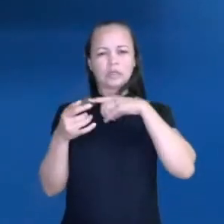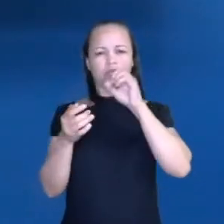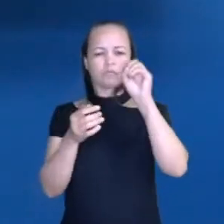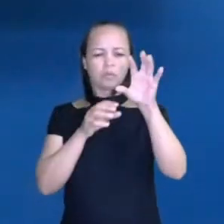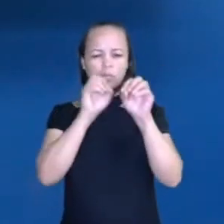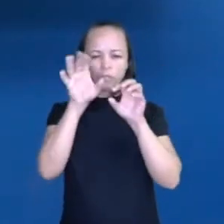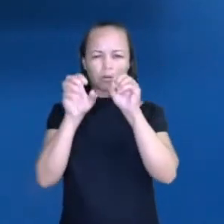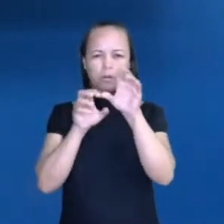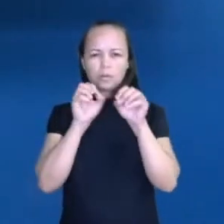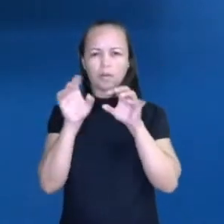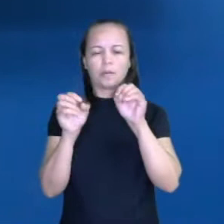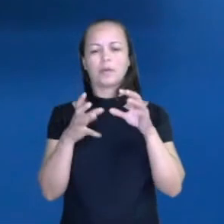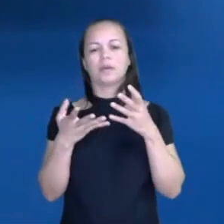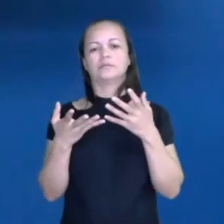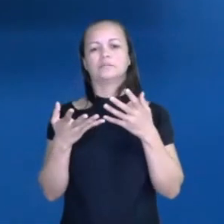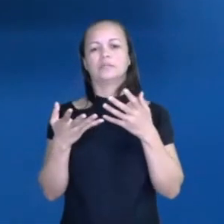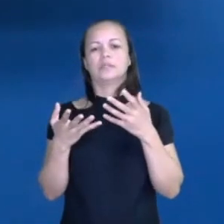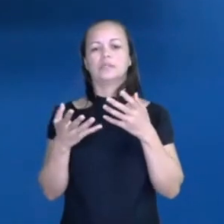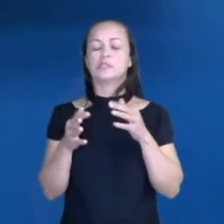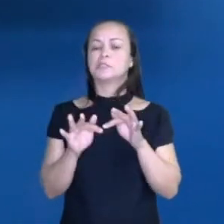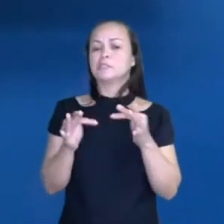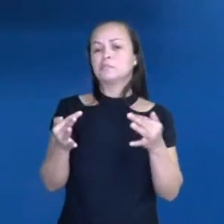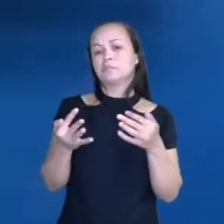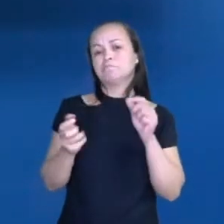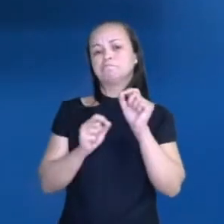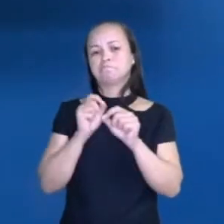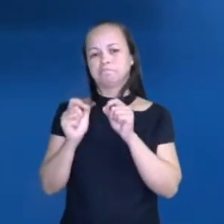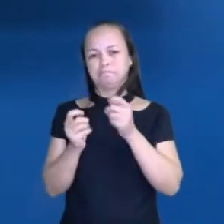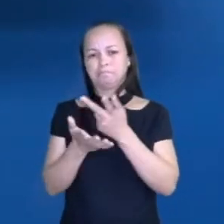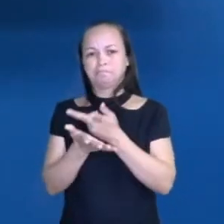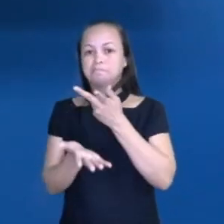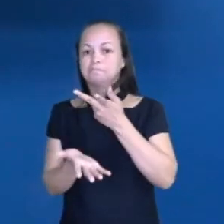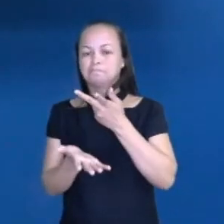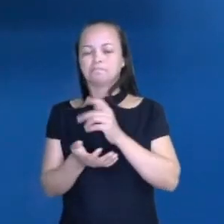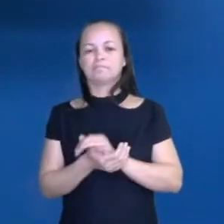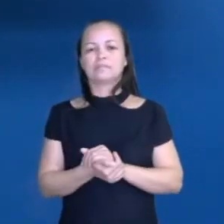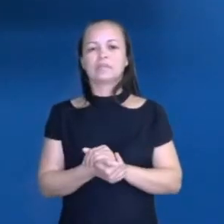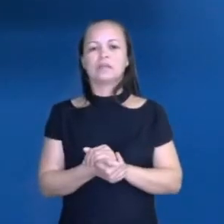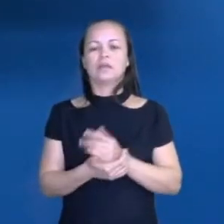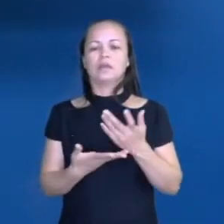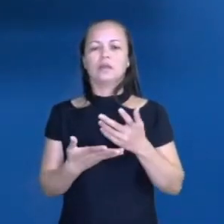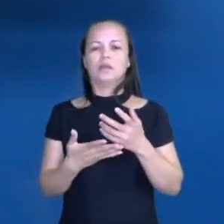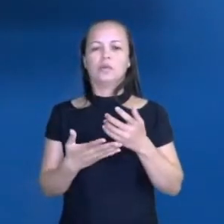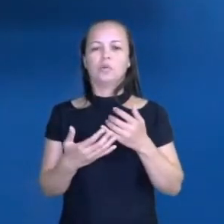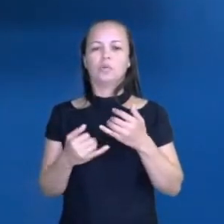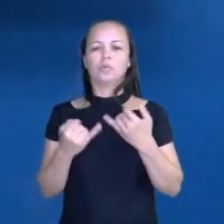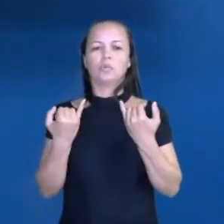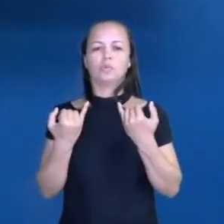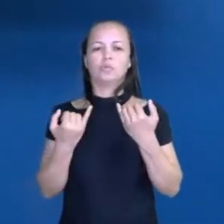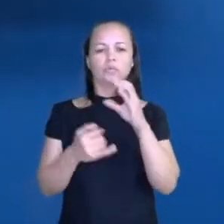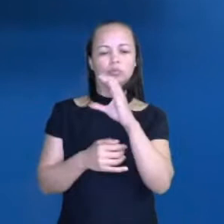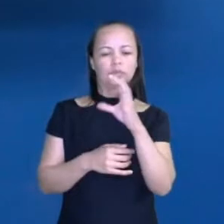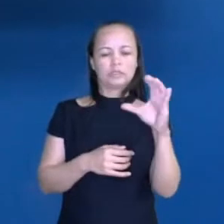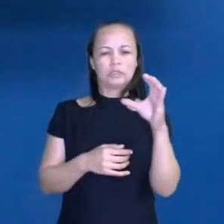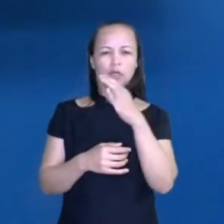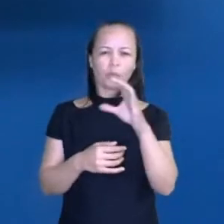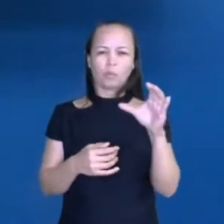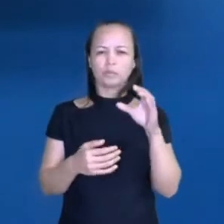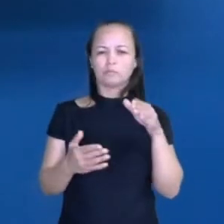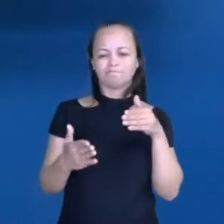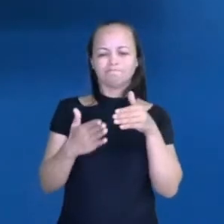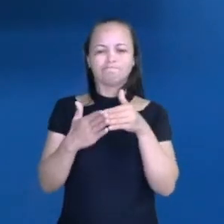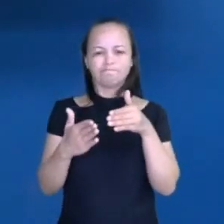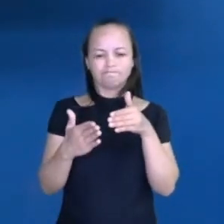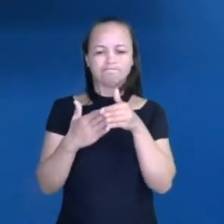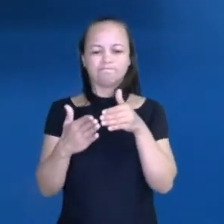pisca pisca que vai acontecer simplesmente ela e o circuito não há corrente ela não